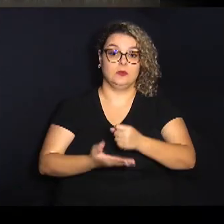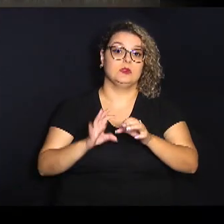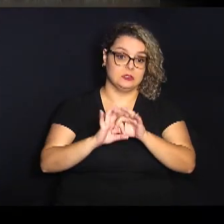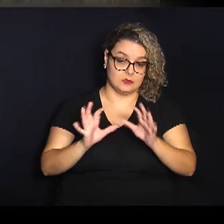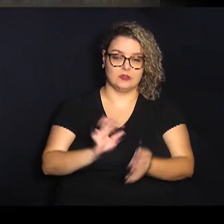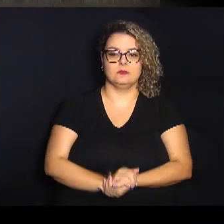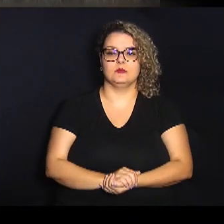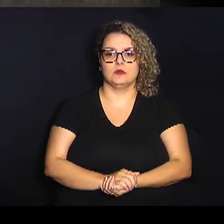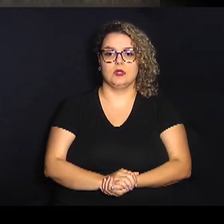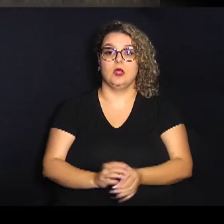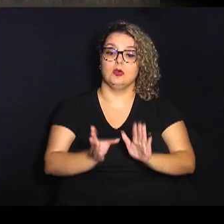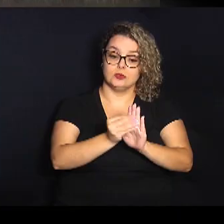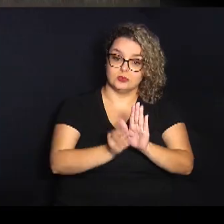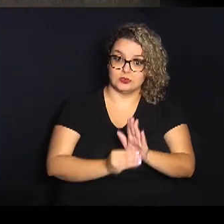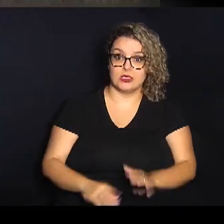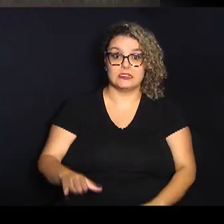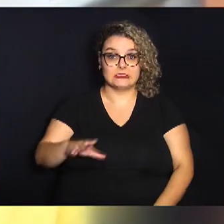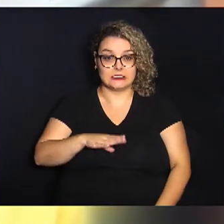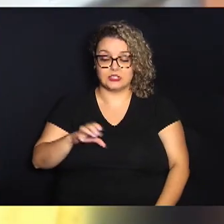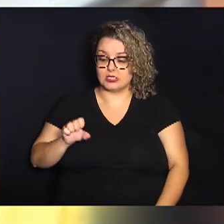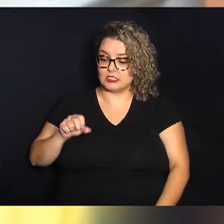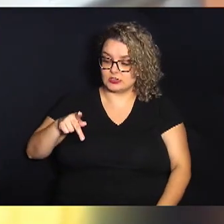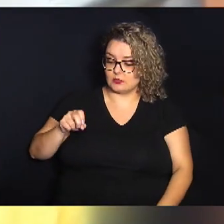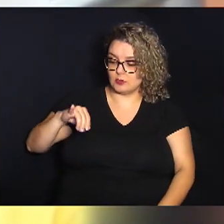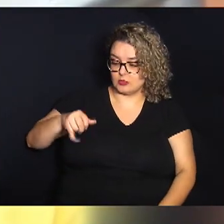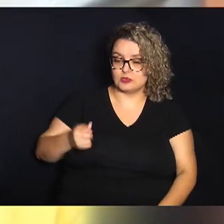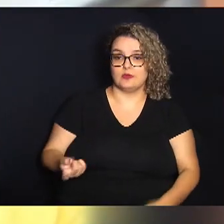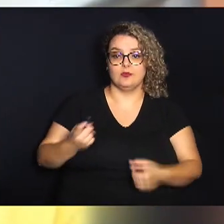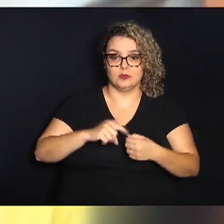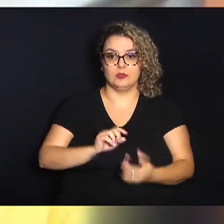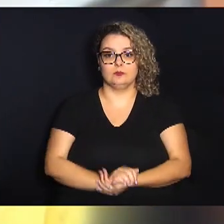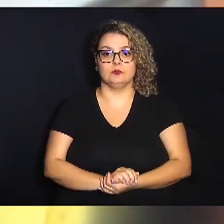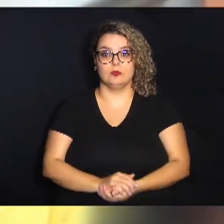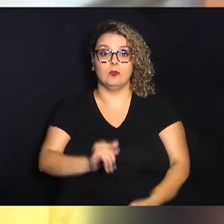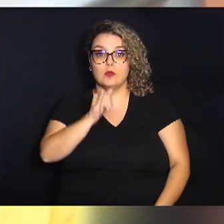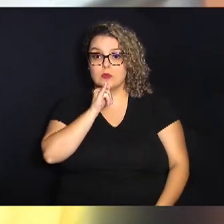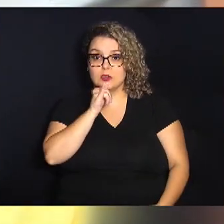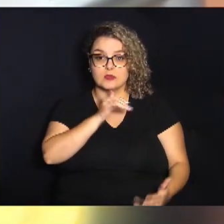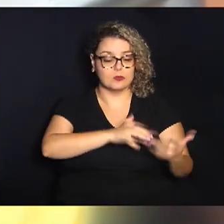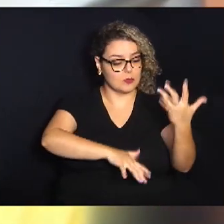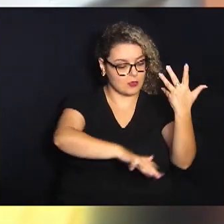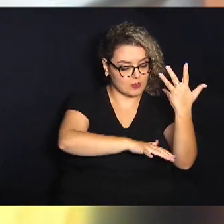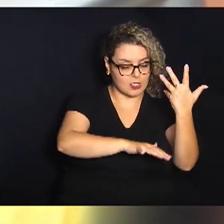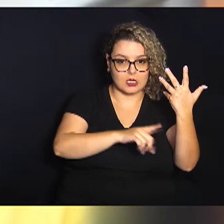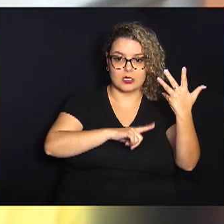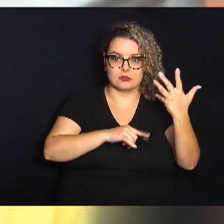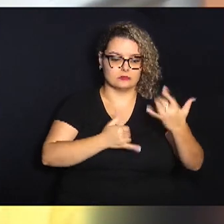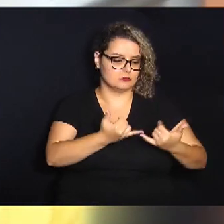O conceito da cidade esponja foi retomado. Uma praça pública, por exemplo, onde há um